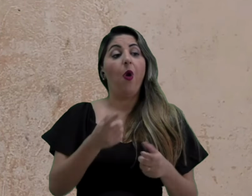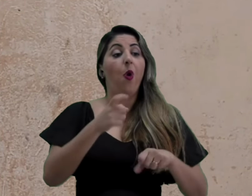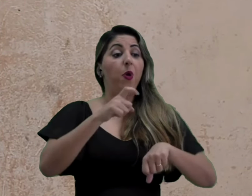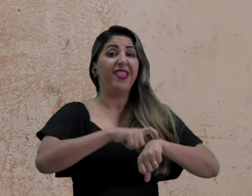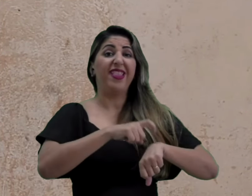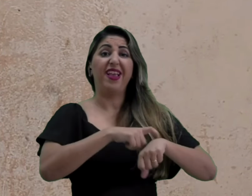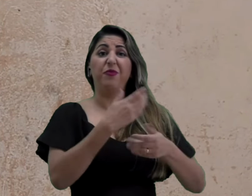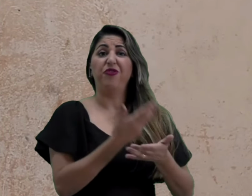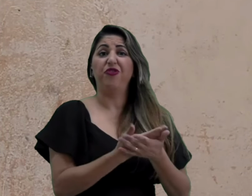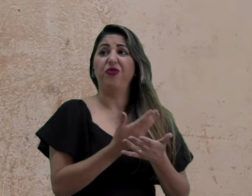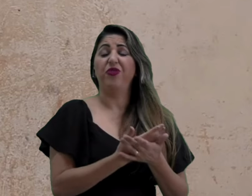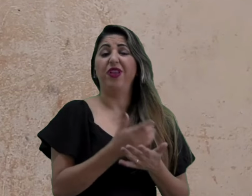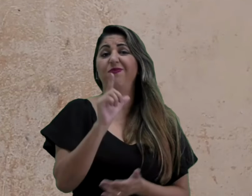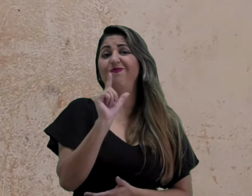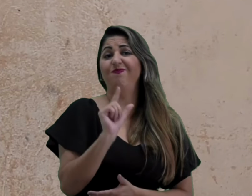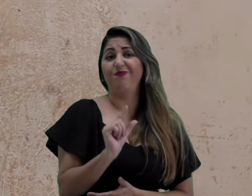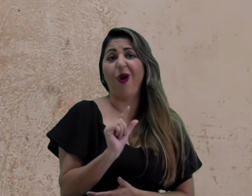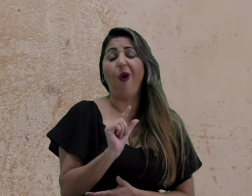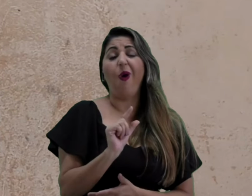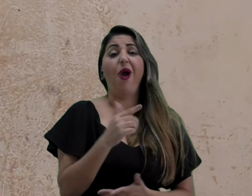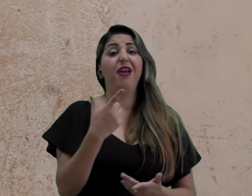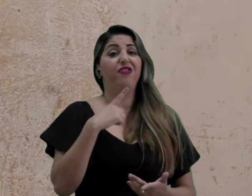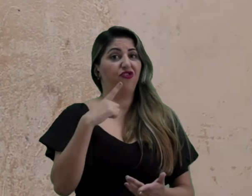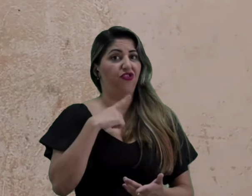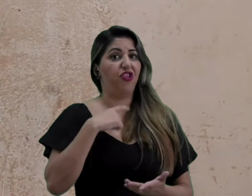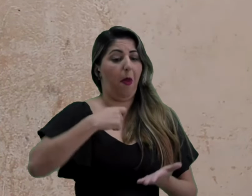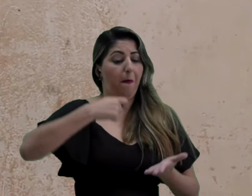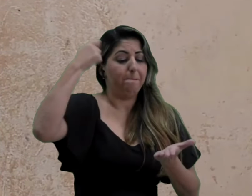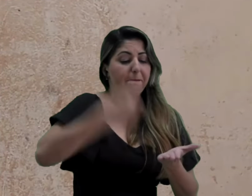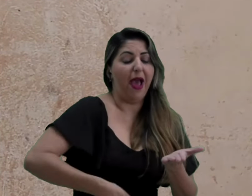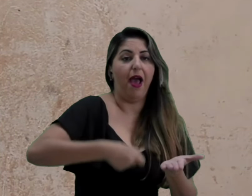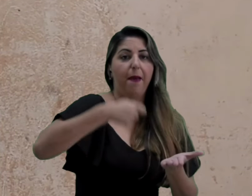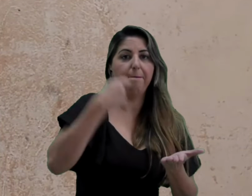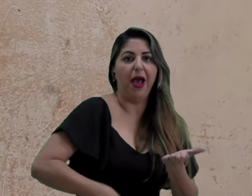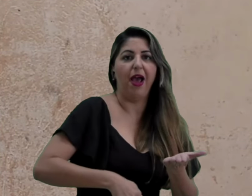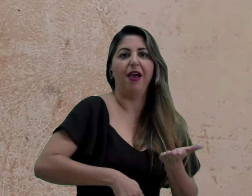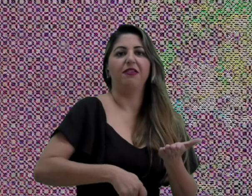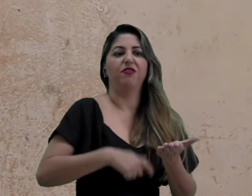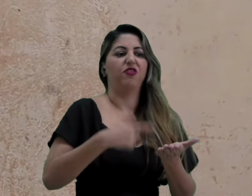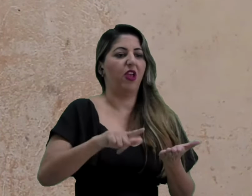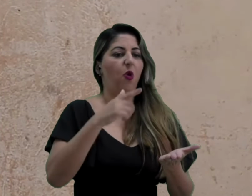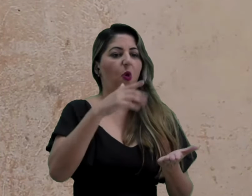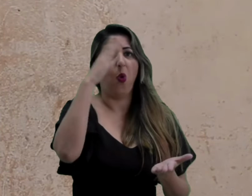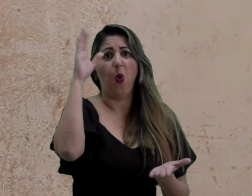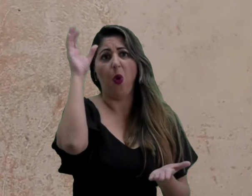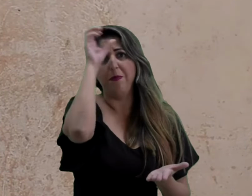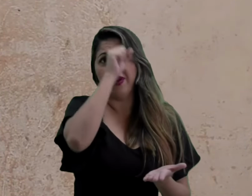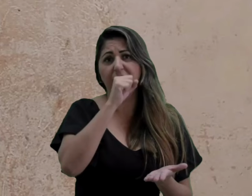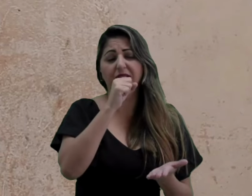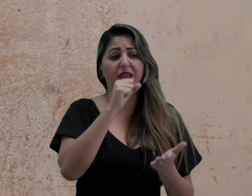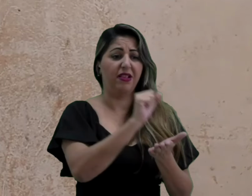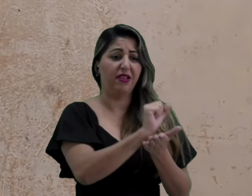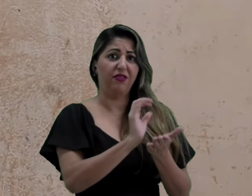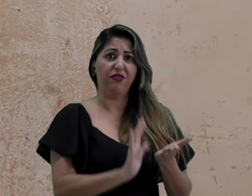Sobrava pouco tempo para os estudos e ainda havia maldita palmatória caso não se fizesse a lição. Abra sua mão, abra!